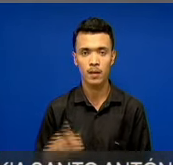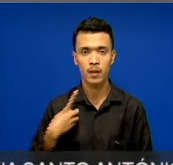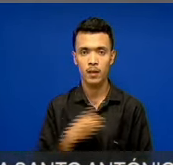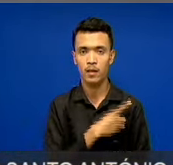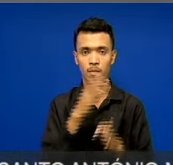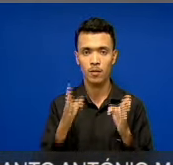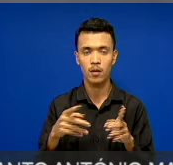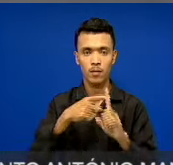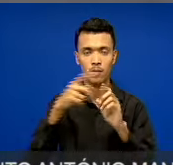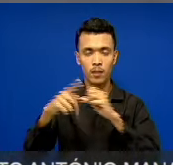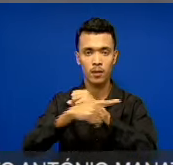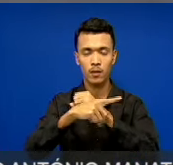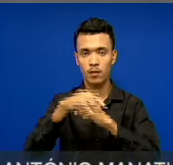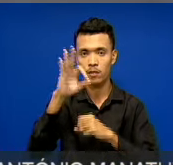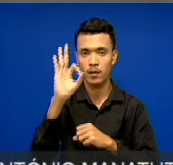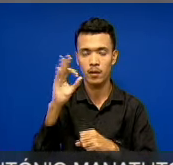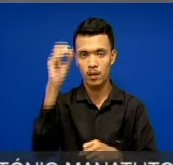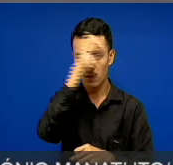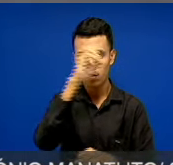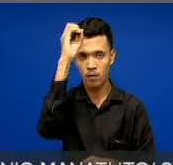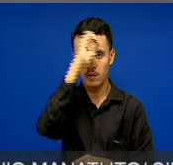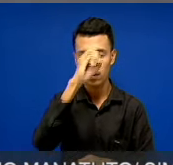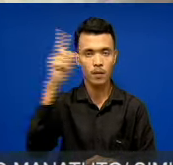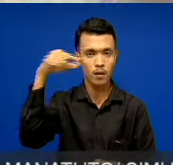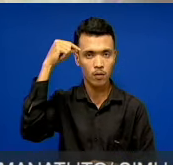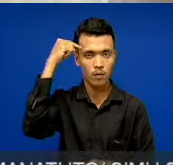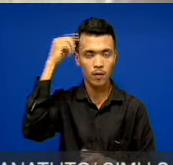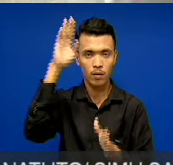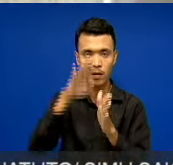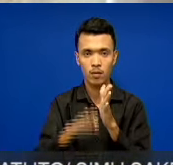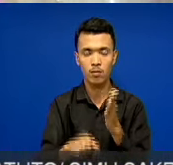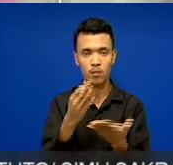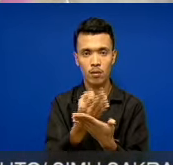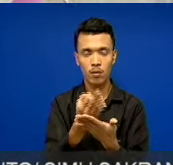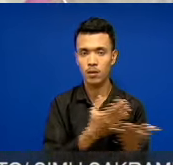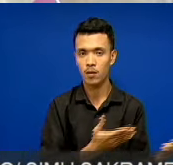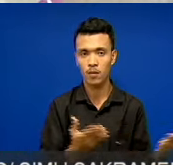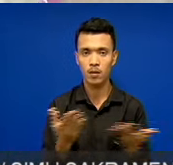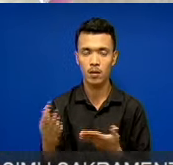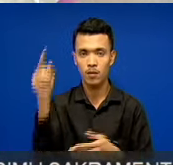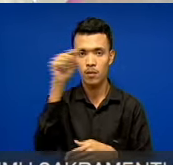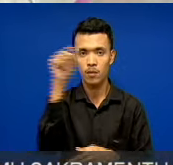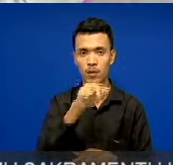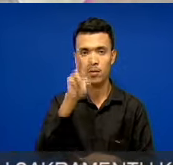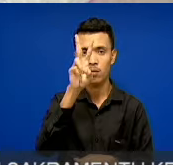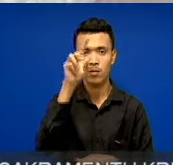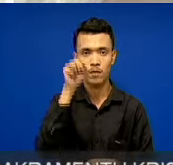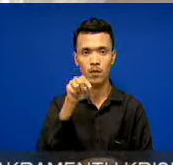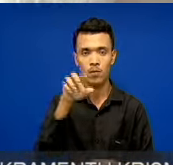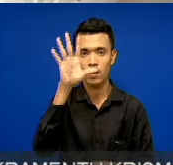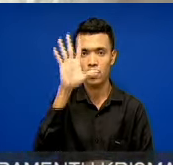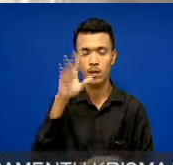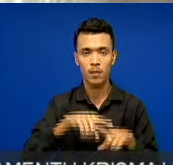Deputado Banca da FRETILIN José da Cruz observa, mas que governo Hatun ona taxa importação ba porcento rua vírgula lima, mas be